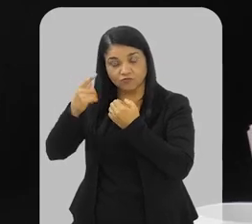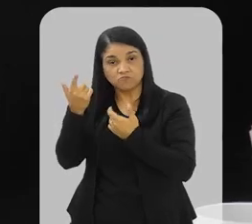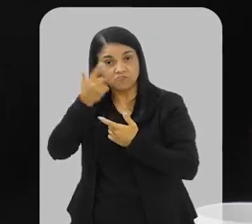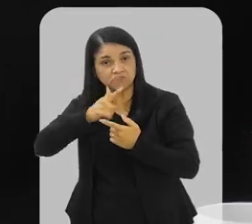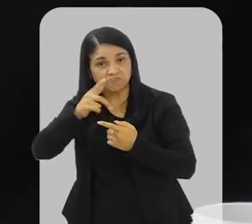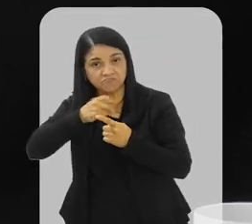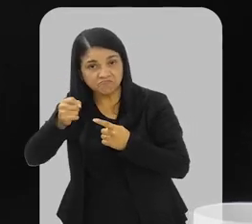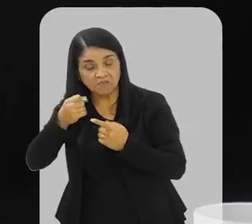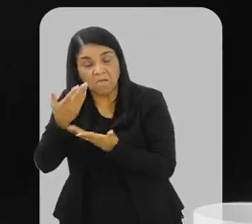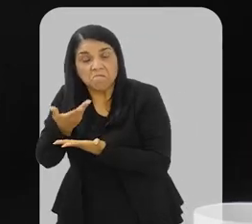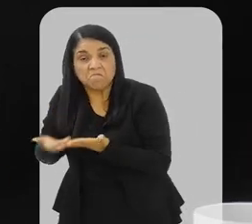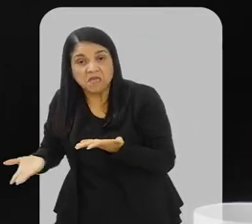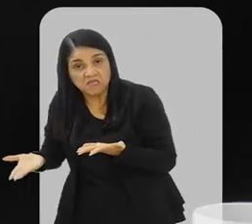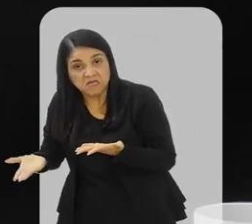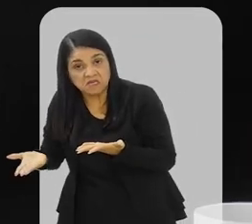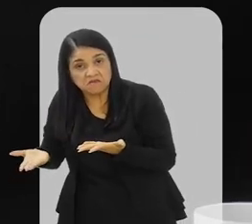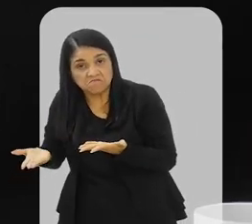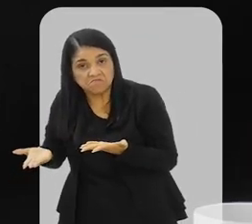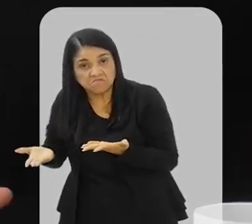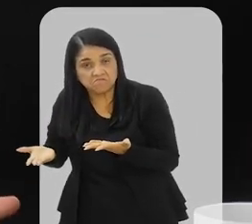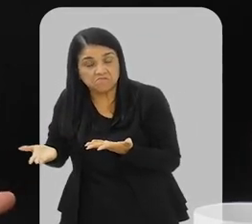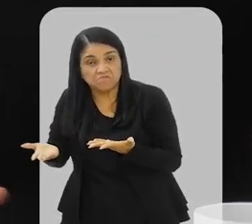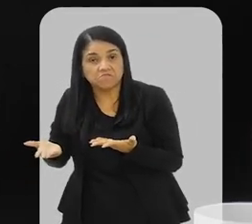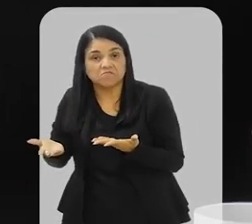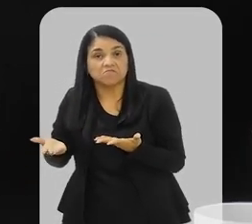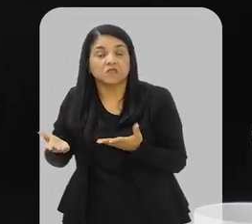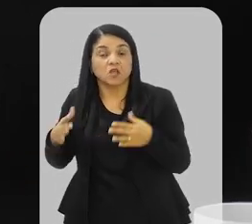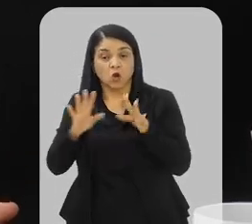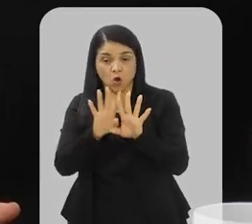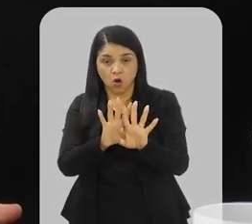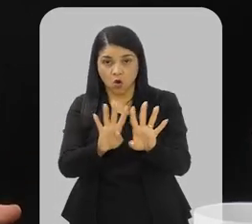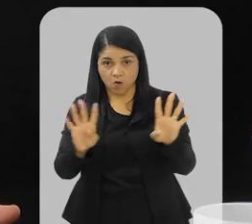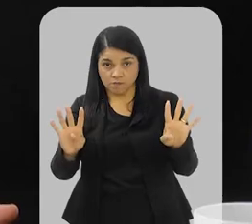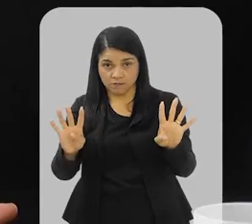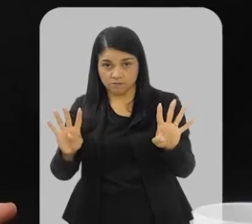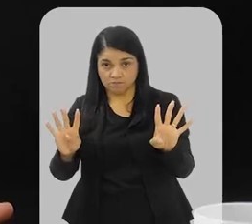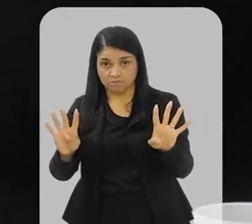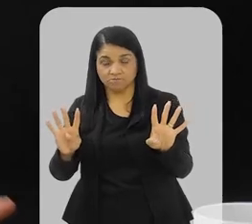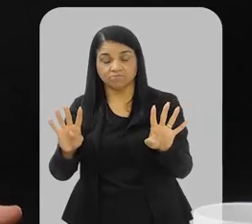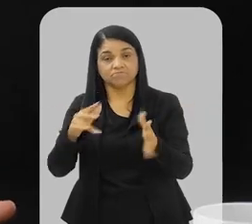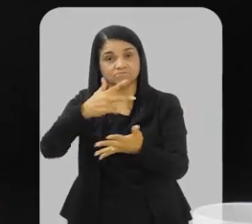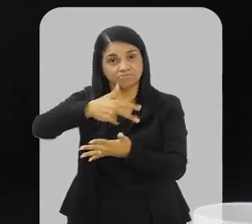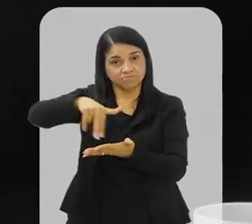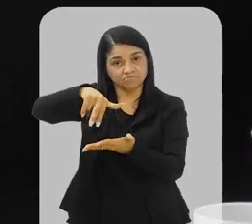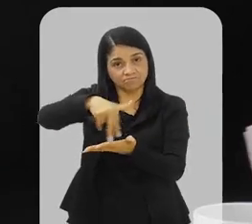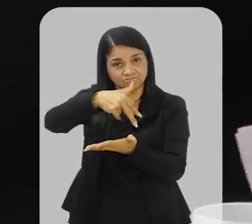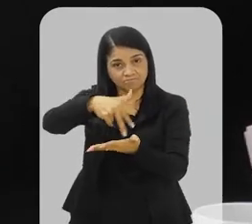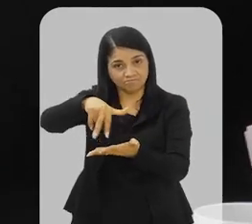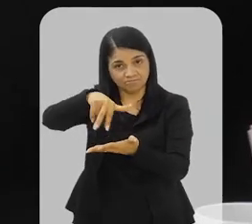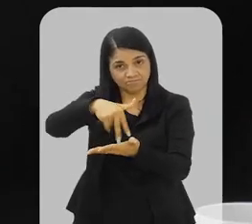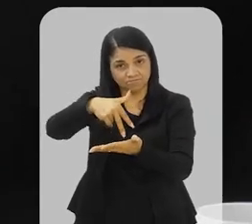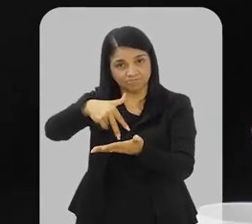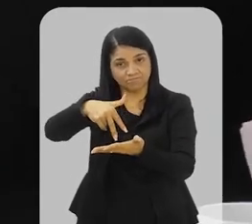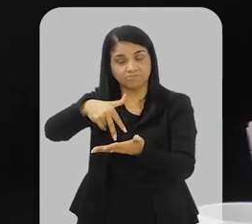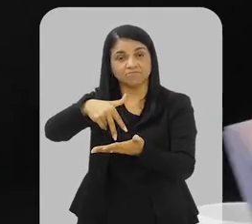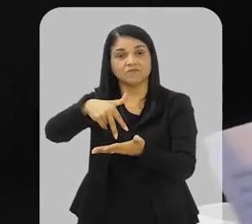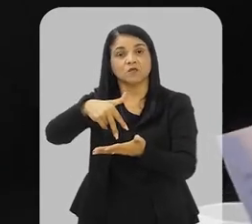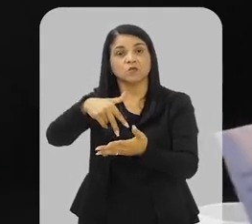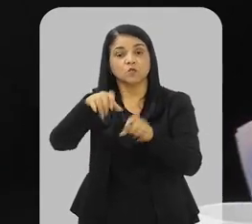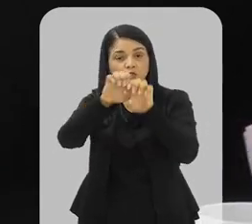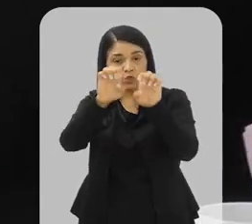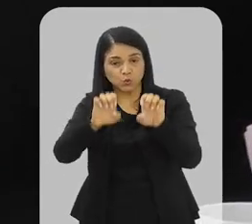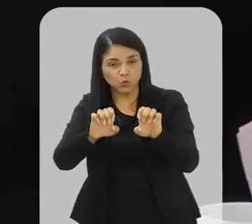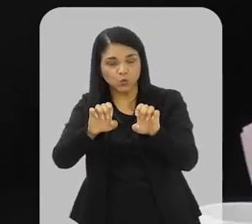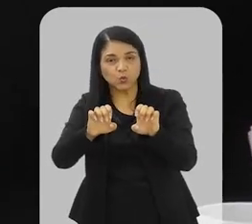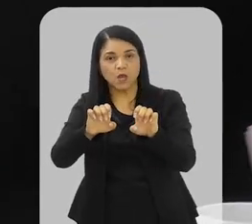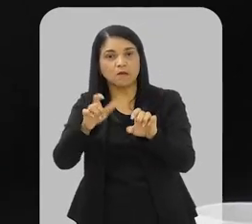Business de de de abrangência de alcance a gente perderia muitíssimo eh as comissões de frente hoje